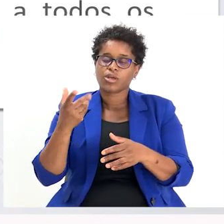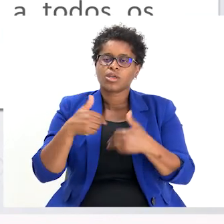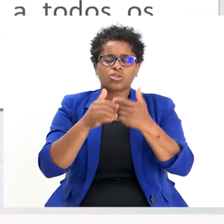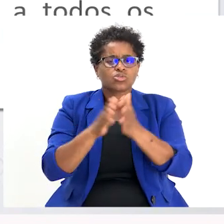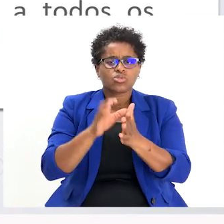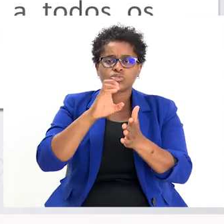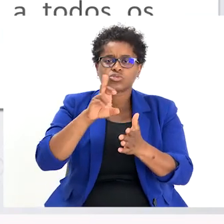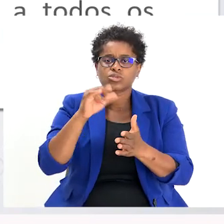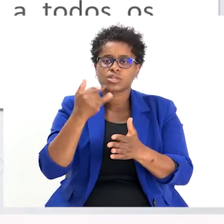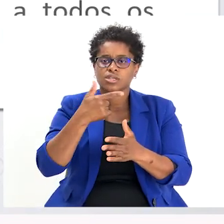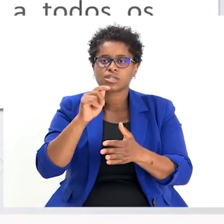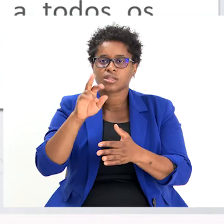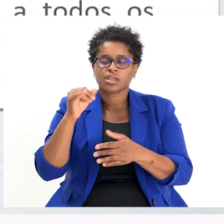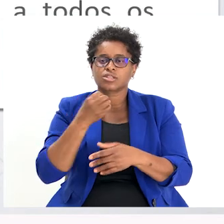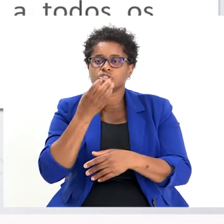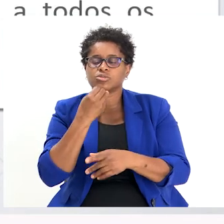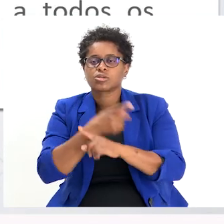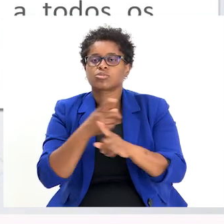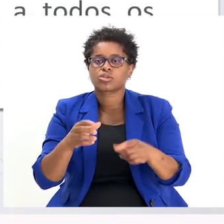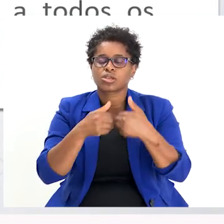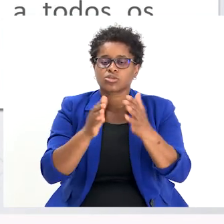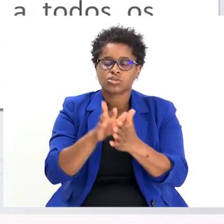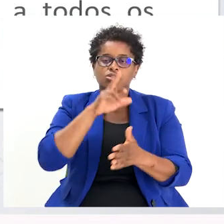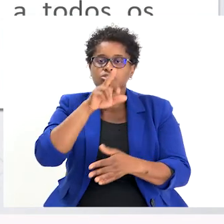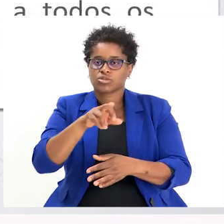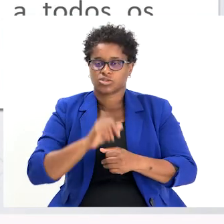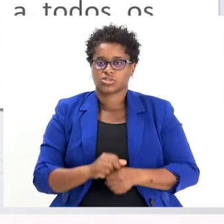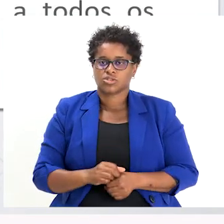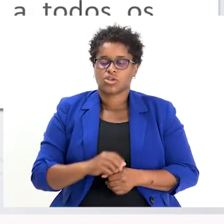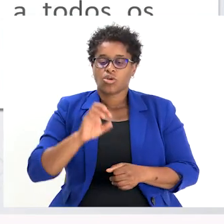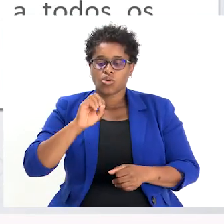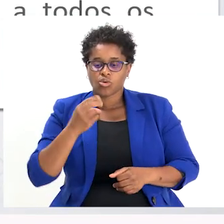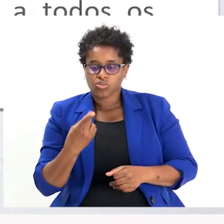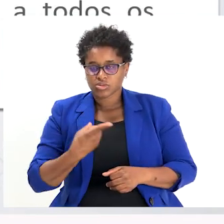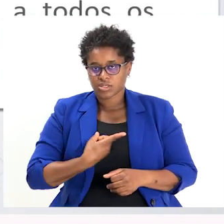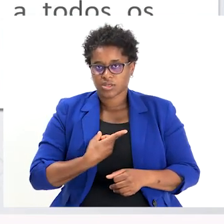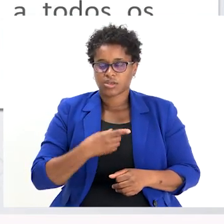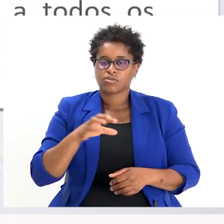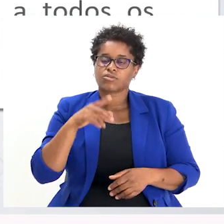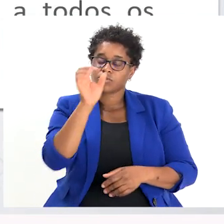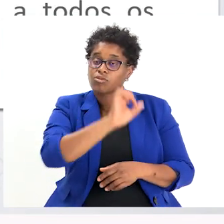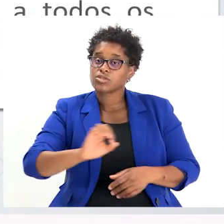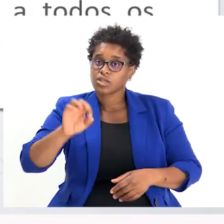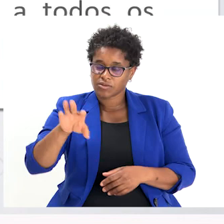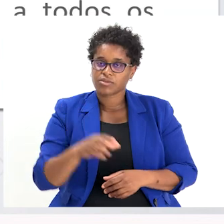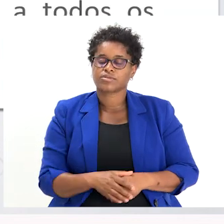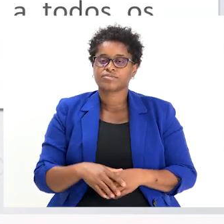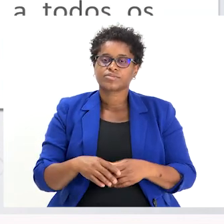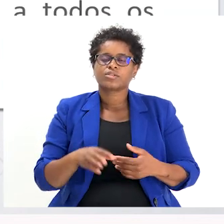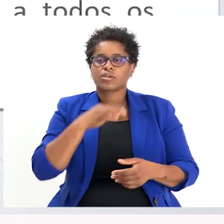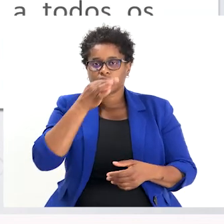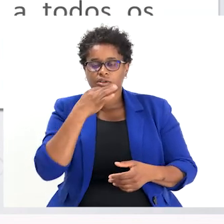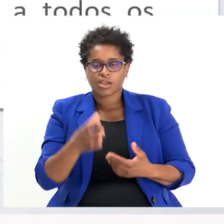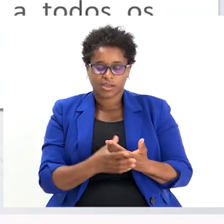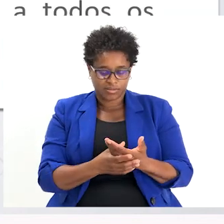e justifique todas as respostas. Ou seja, vocês vão classificar usar joias quanto